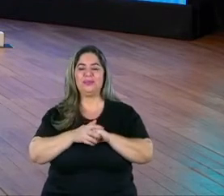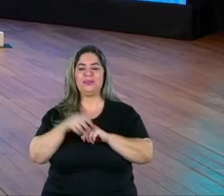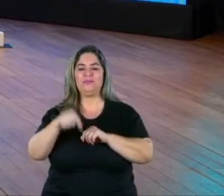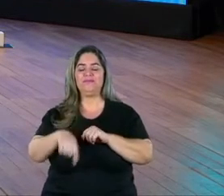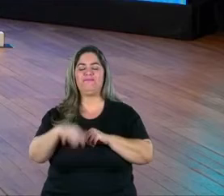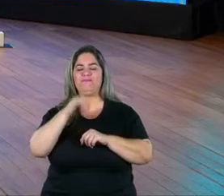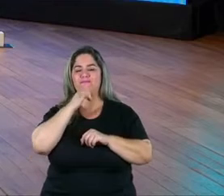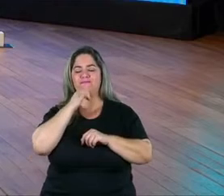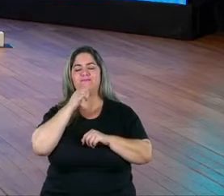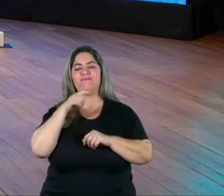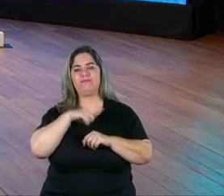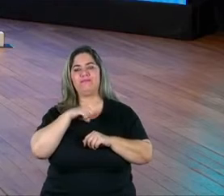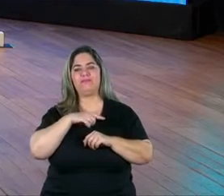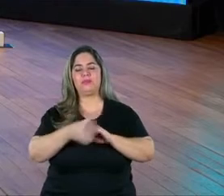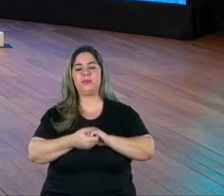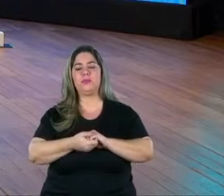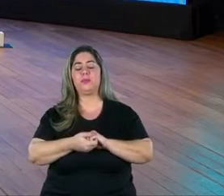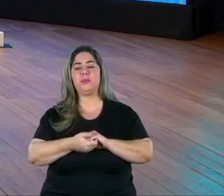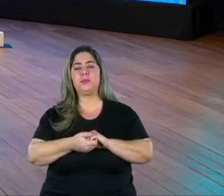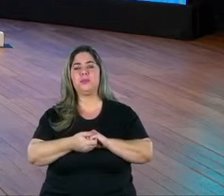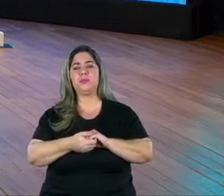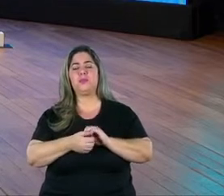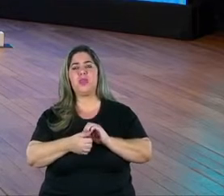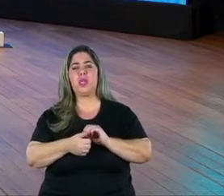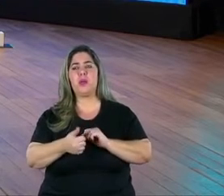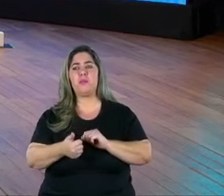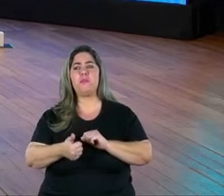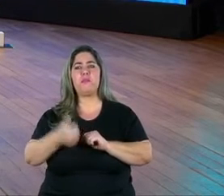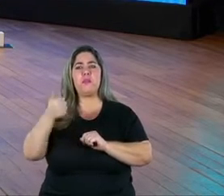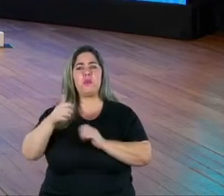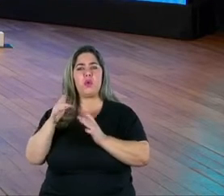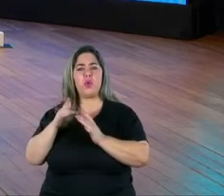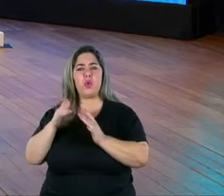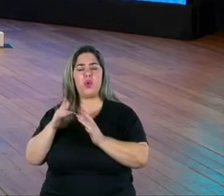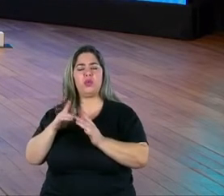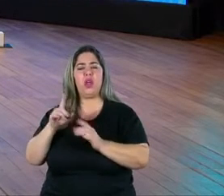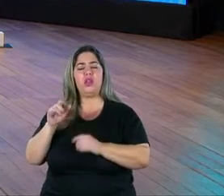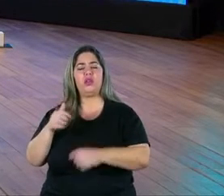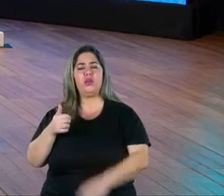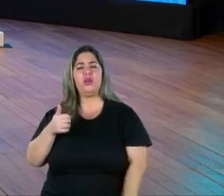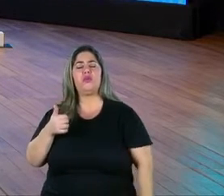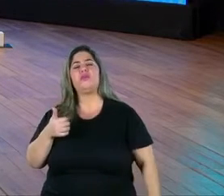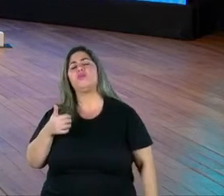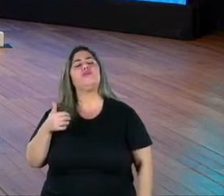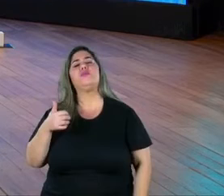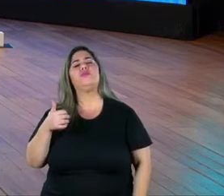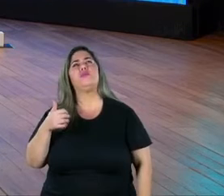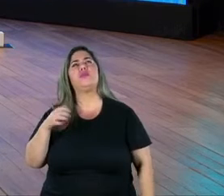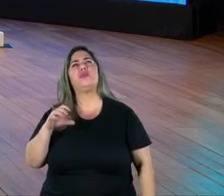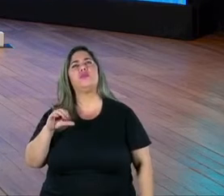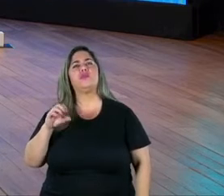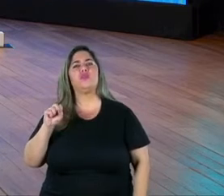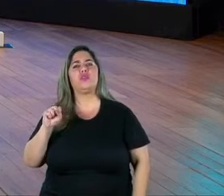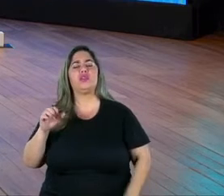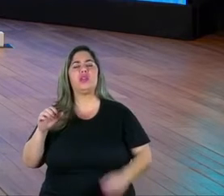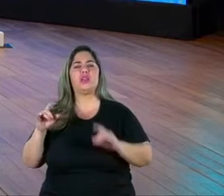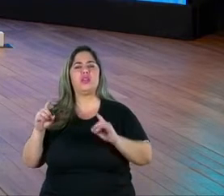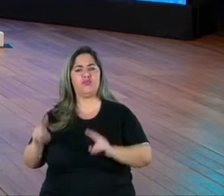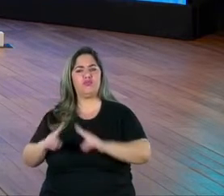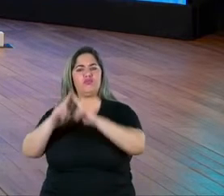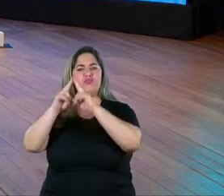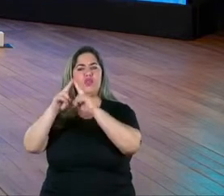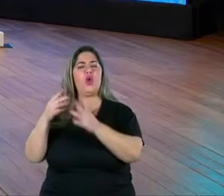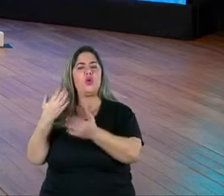são um exemplo disso. A primeira vez que eu vi Edgar foi nos idos de 80, em Paris. Estava lá estudando, fazendo pós-doc, essas